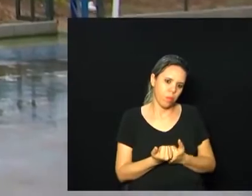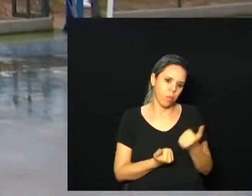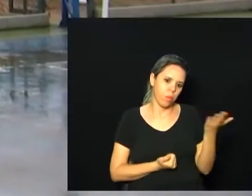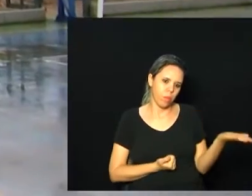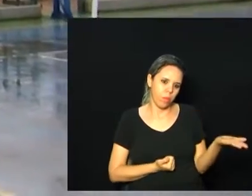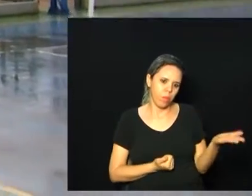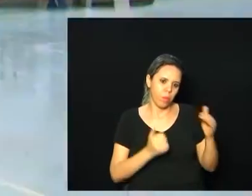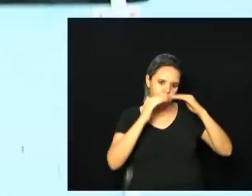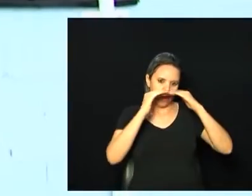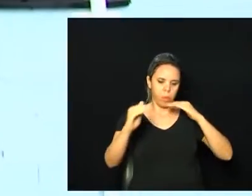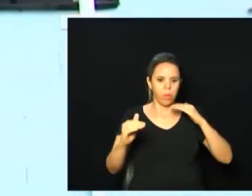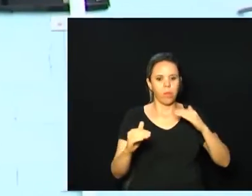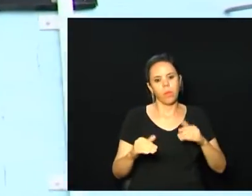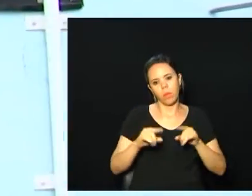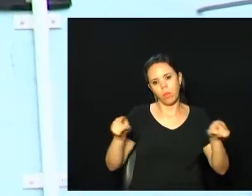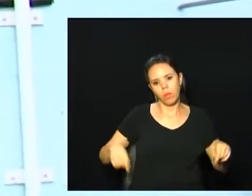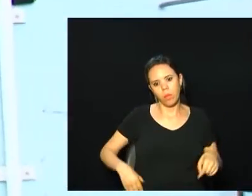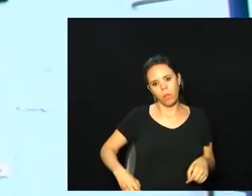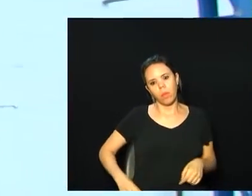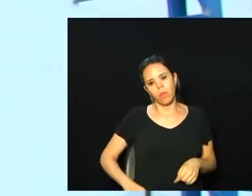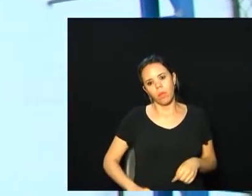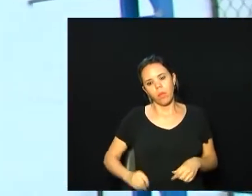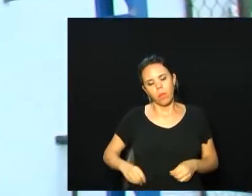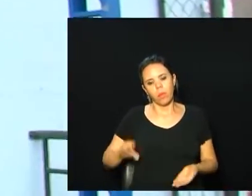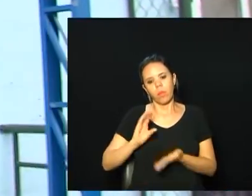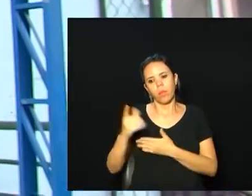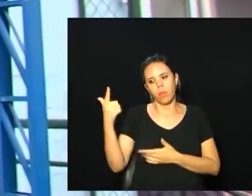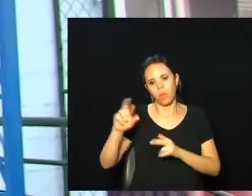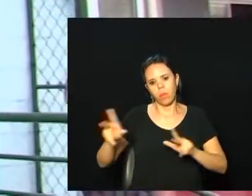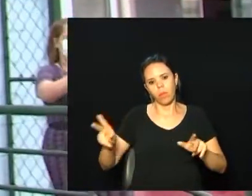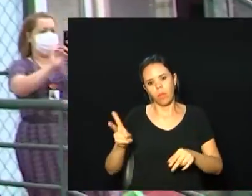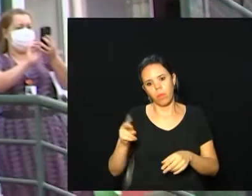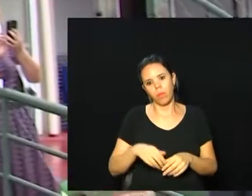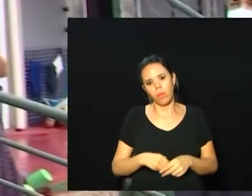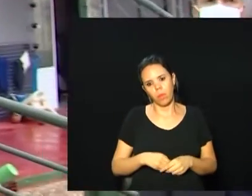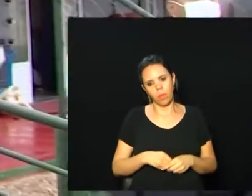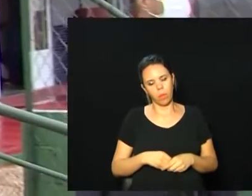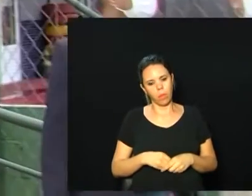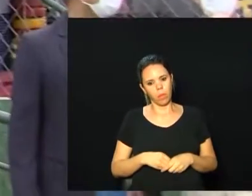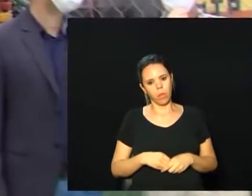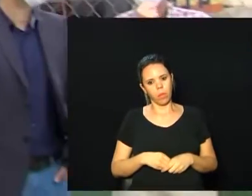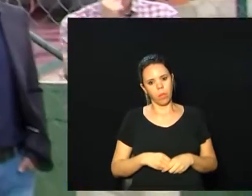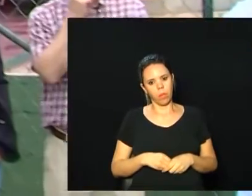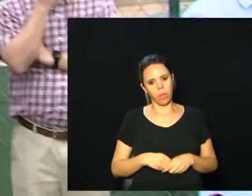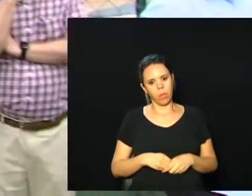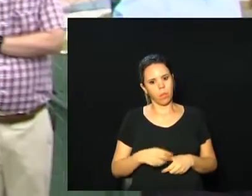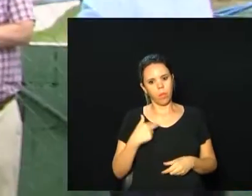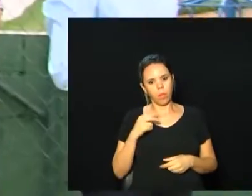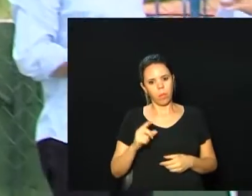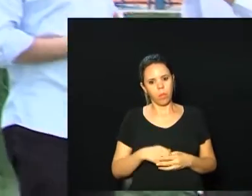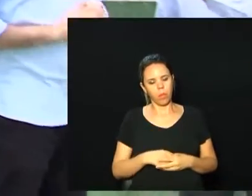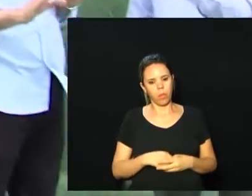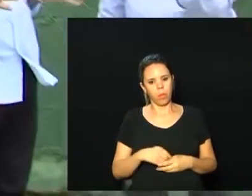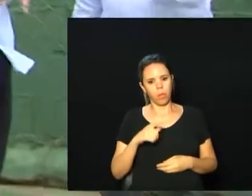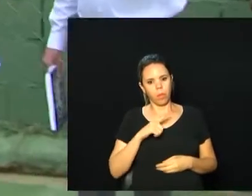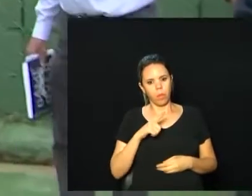do sombrite na quadra é encarado como um investimento em algo permanente. Tá? Então isso não é permitido. Teríamos